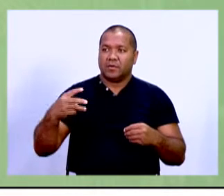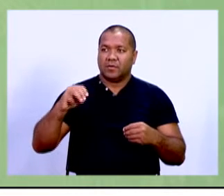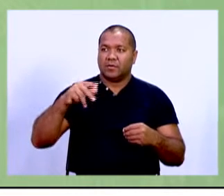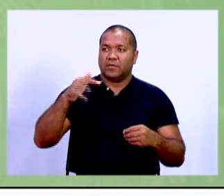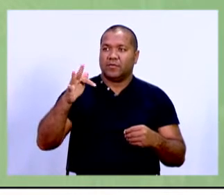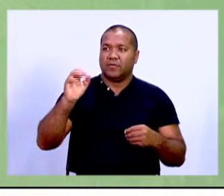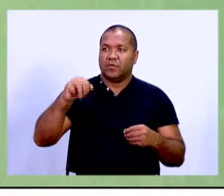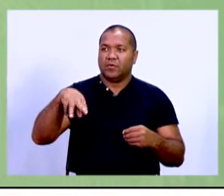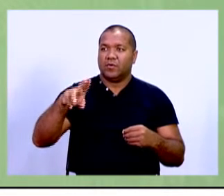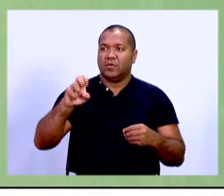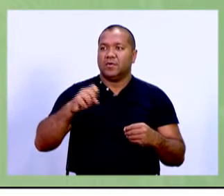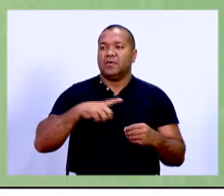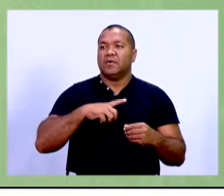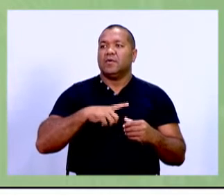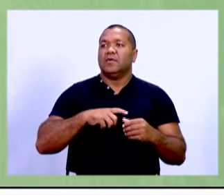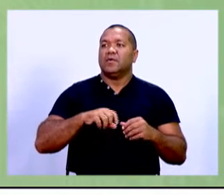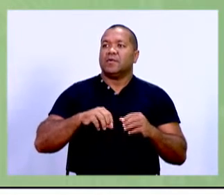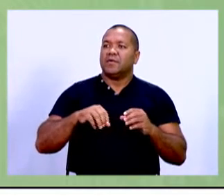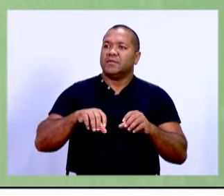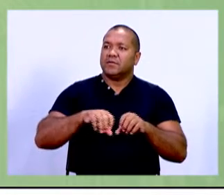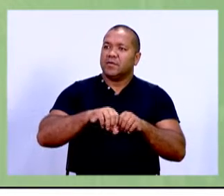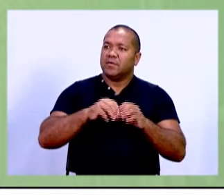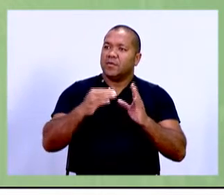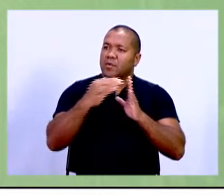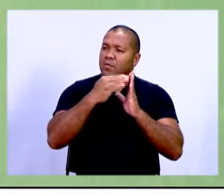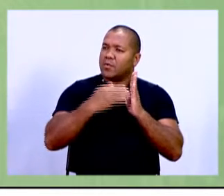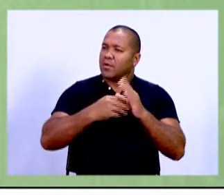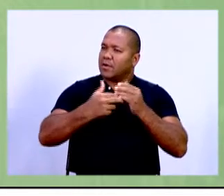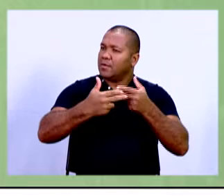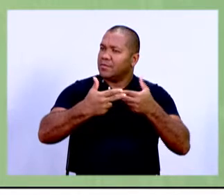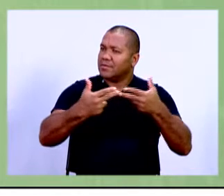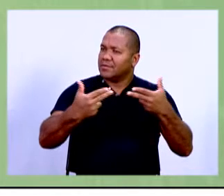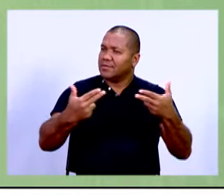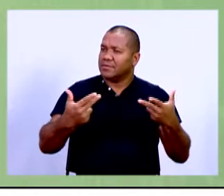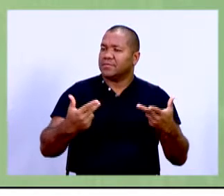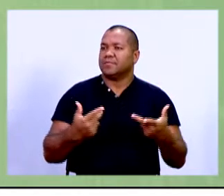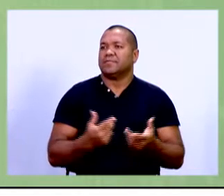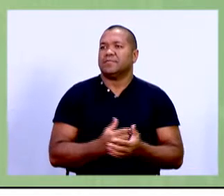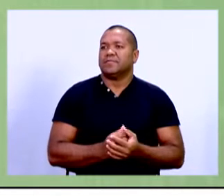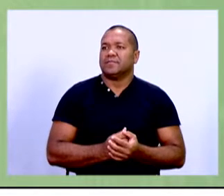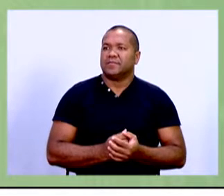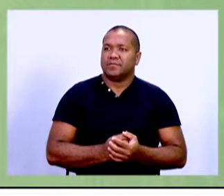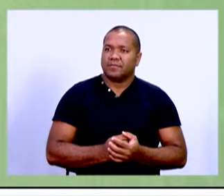uma multiplataforma, sistema que vai pegar aí em qualquer tipo de